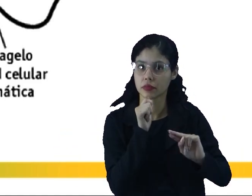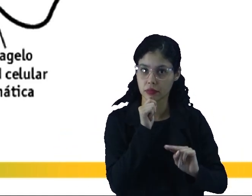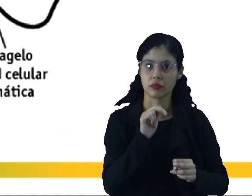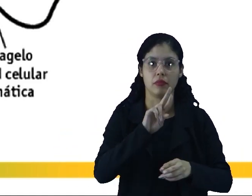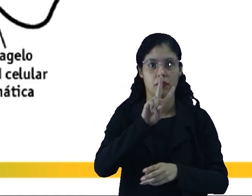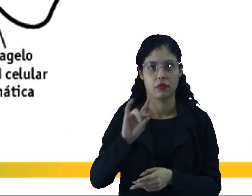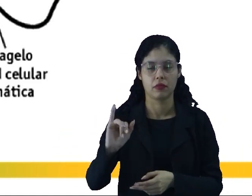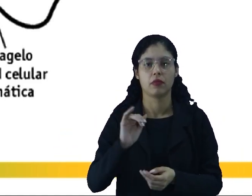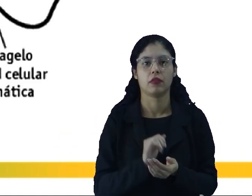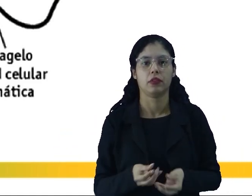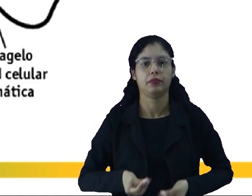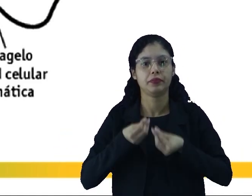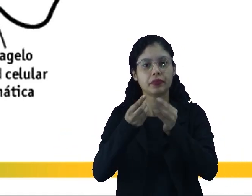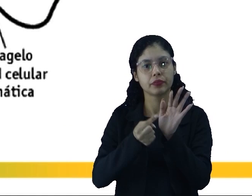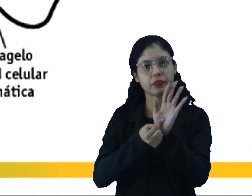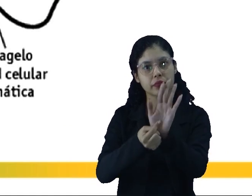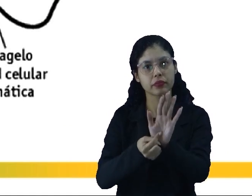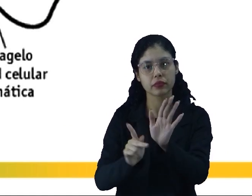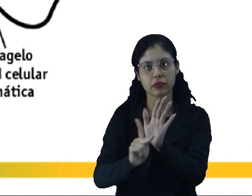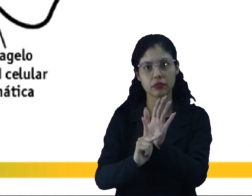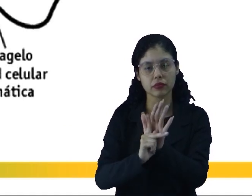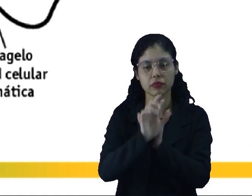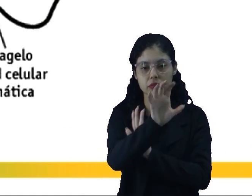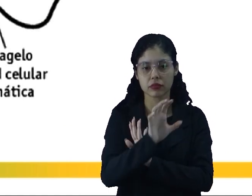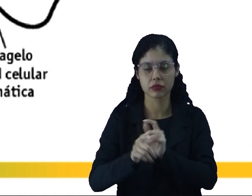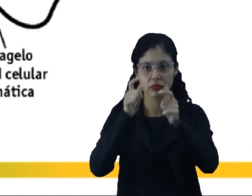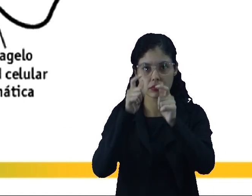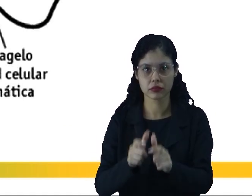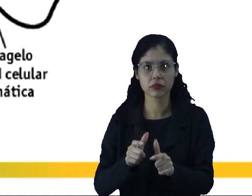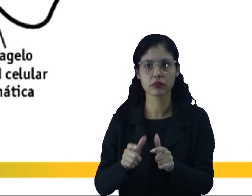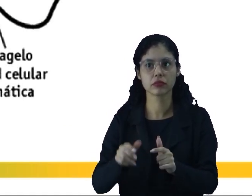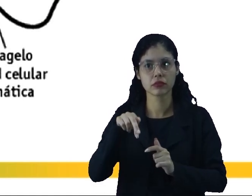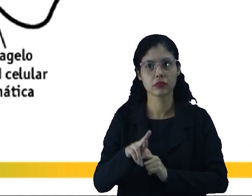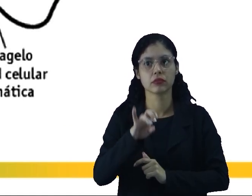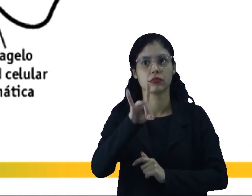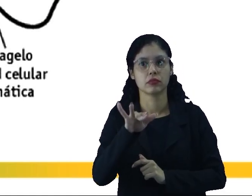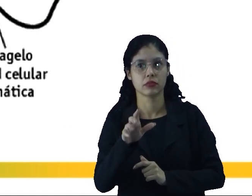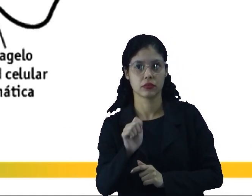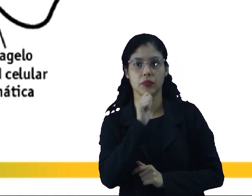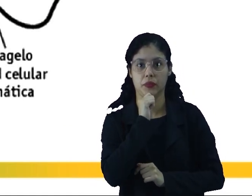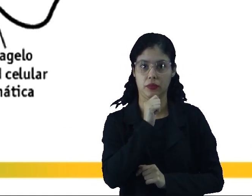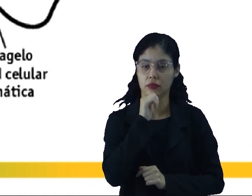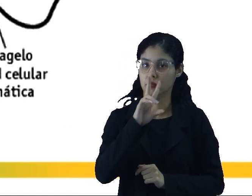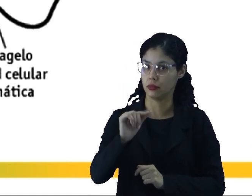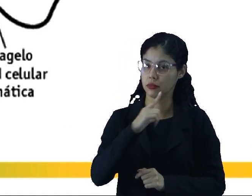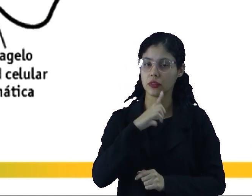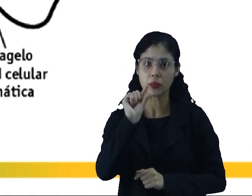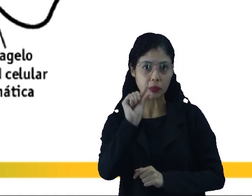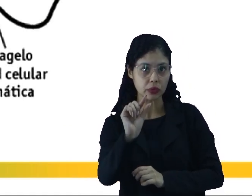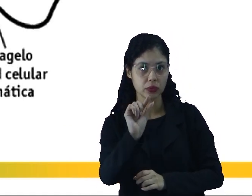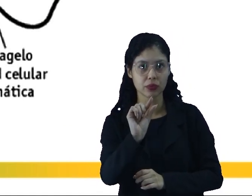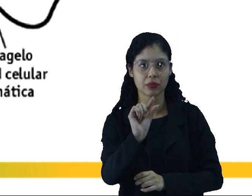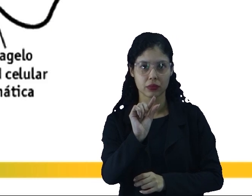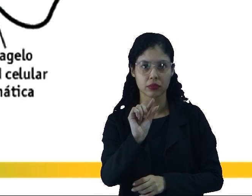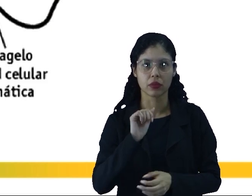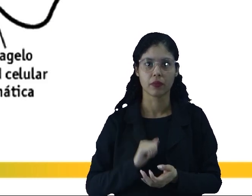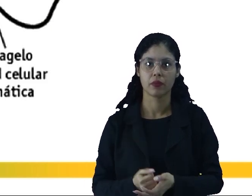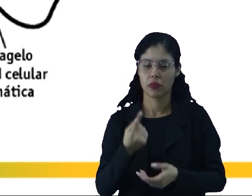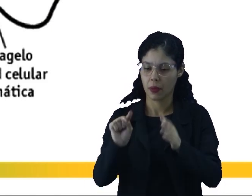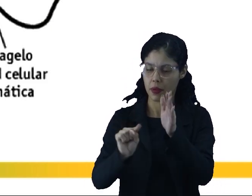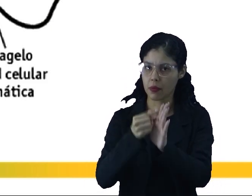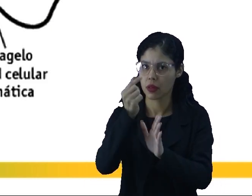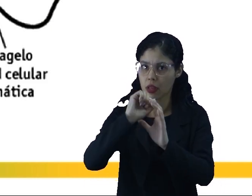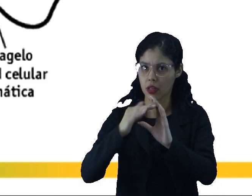vai estar só disposto numa região específica que a gente chama de nucleóide, a gente vai ter poucas organelas. Então, uma